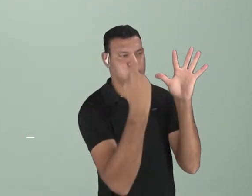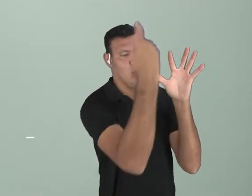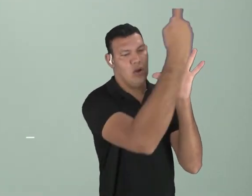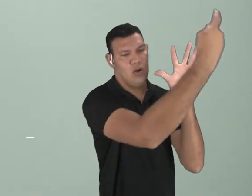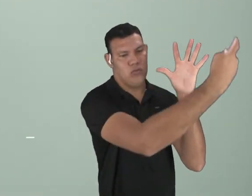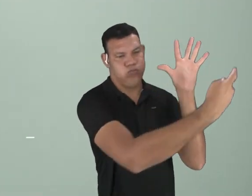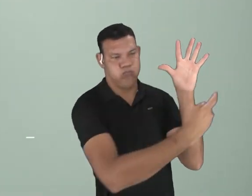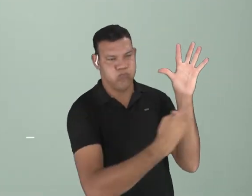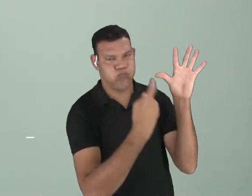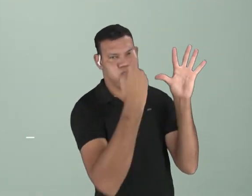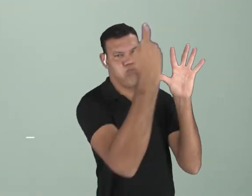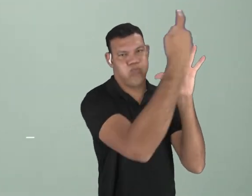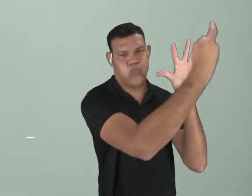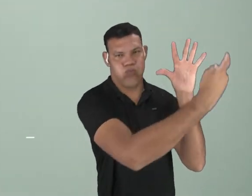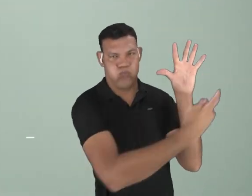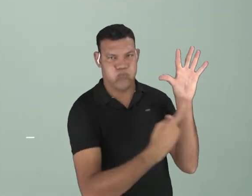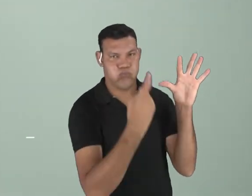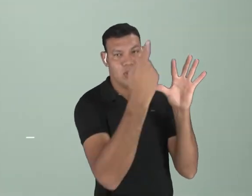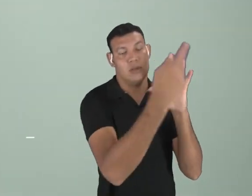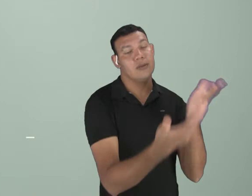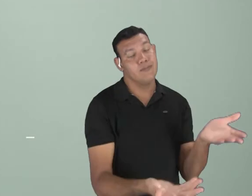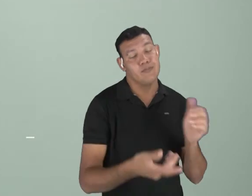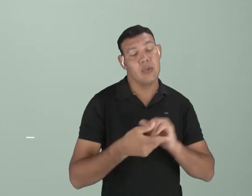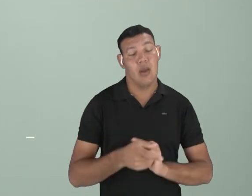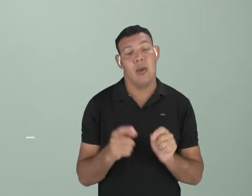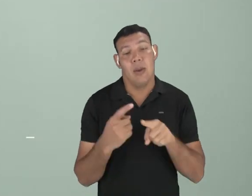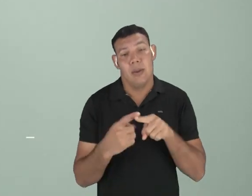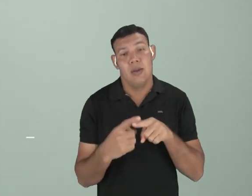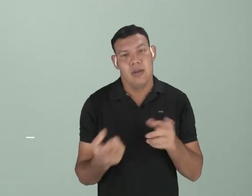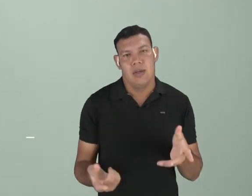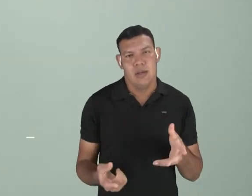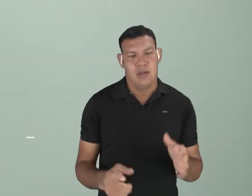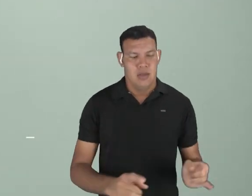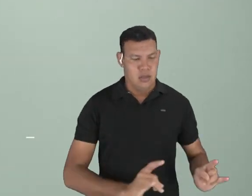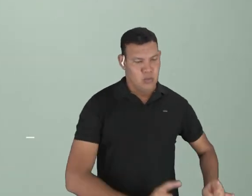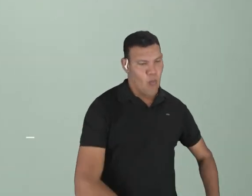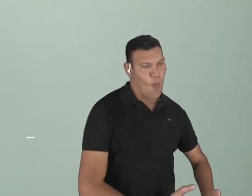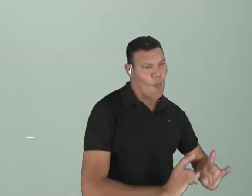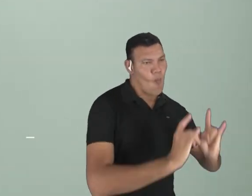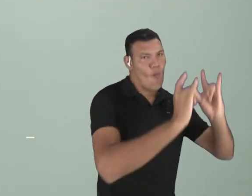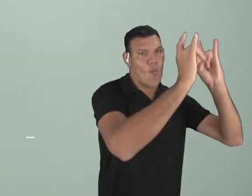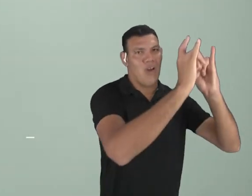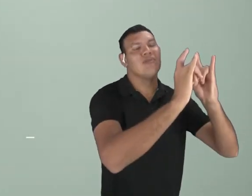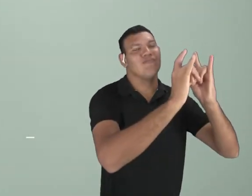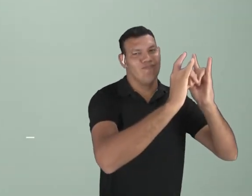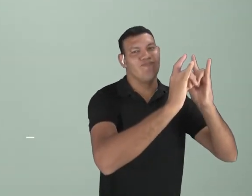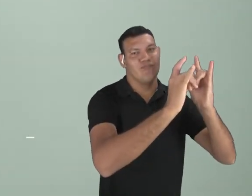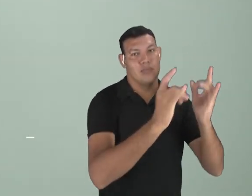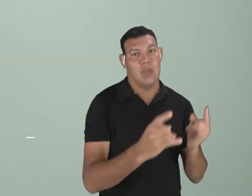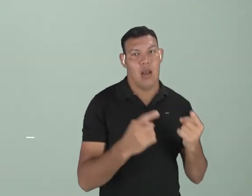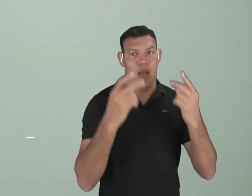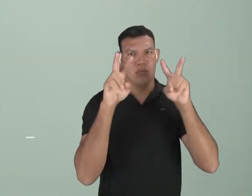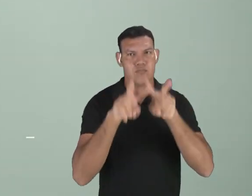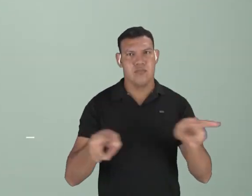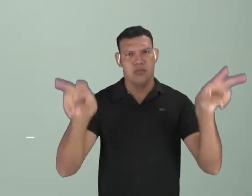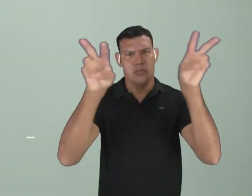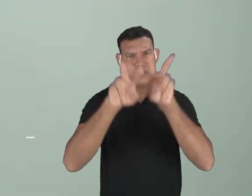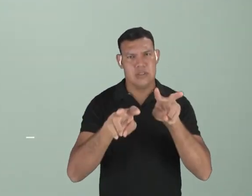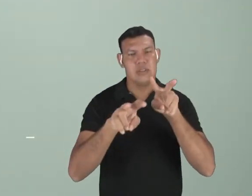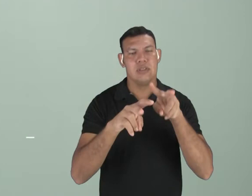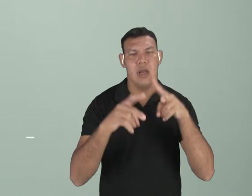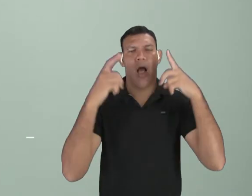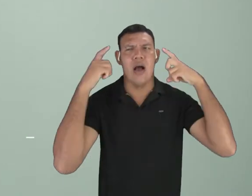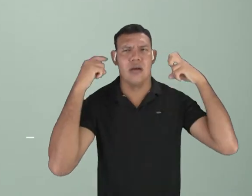causa um impacto, sim, no momento em que é instalada uma usina eólica, né? Você tem ali grandes torres que vão causar uma poluição visual, uma